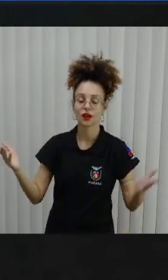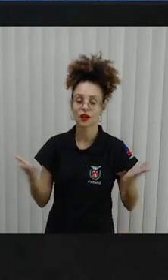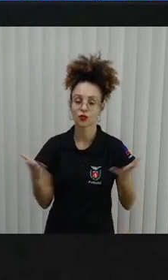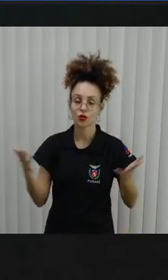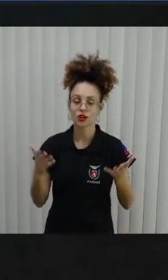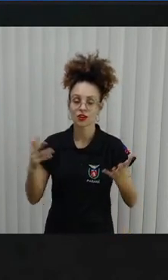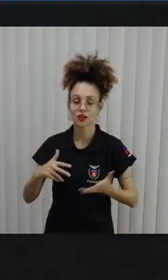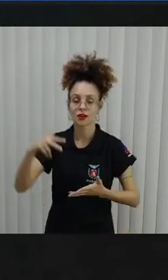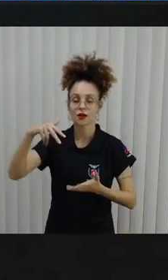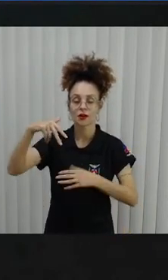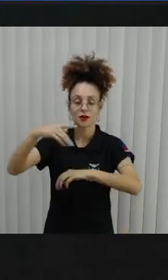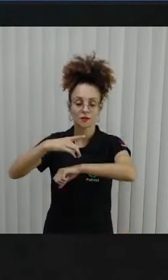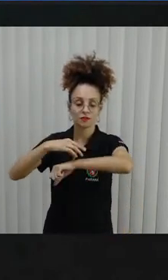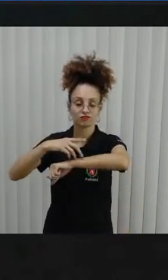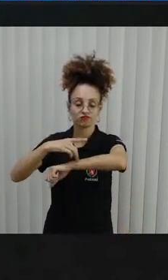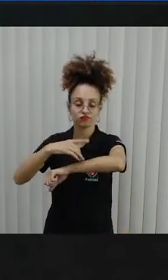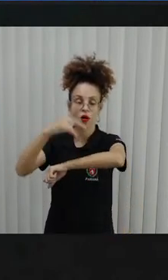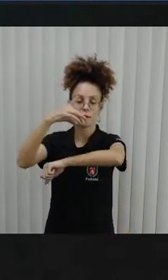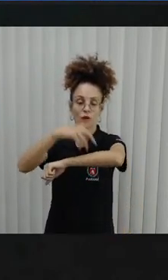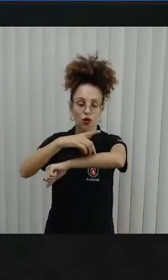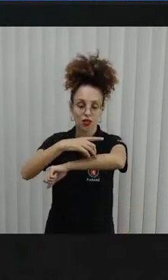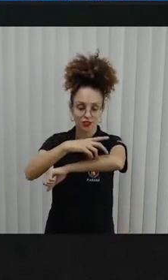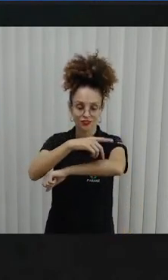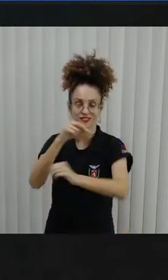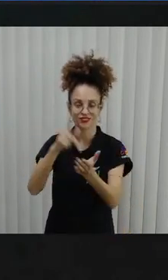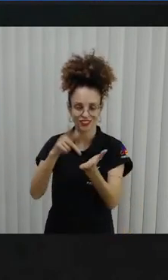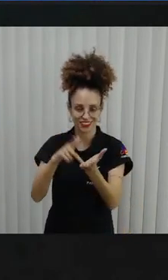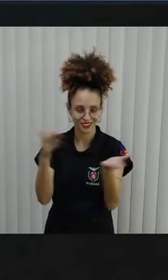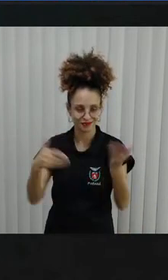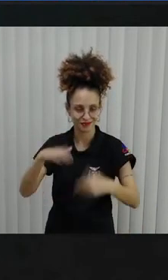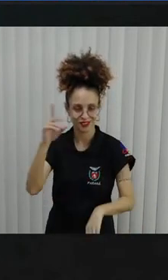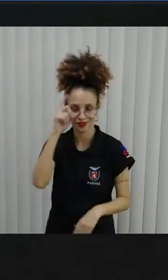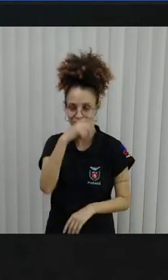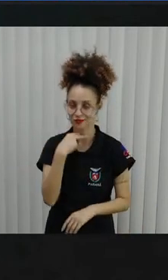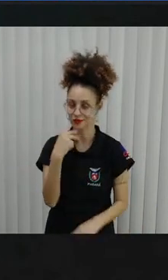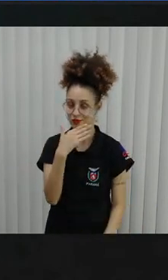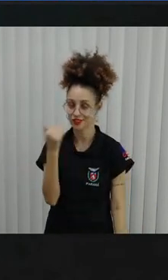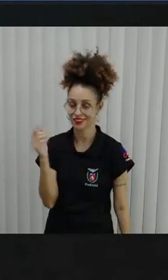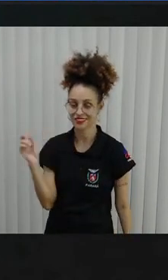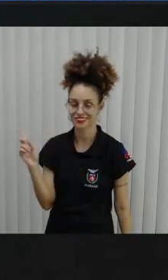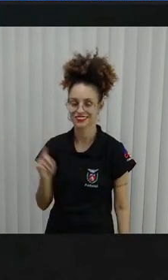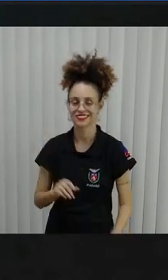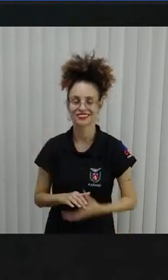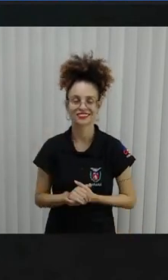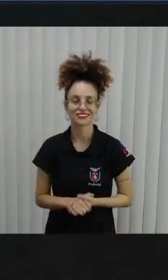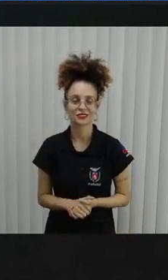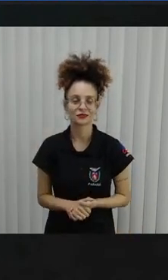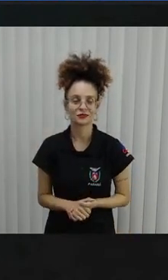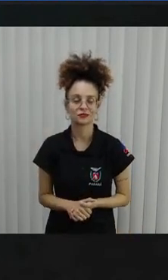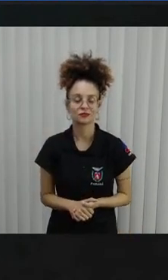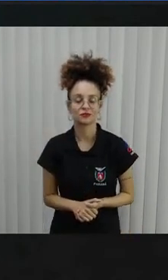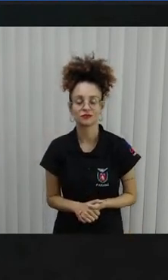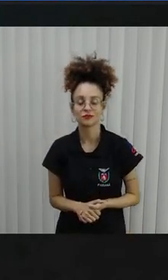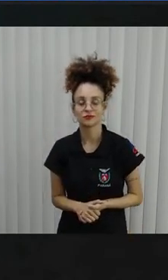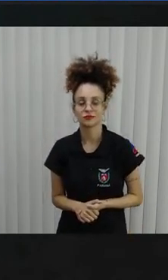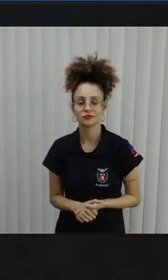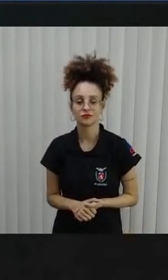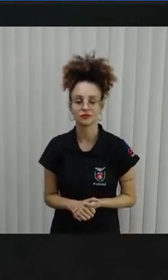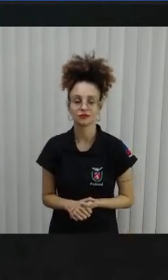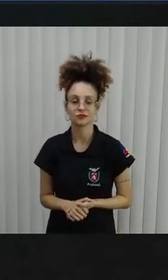ficar pulando o cacto de verdade. Essa é a hora mais difícil, gente. Putz, eu não posso morrer. A nuvem é outro lugar.